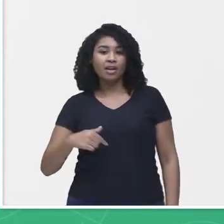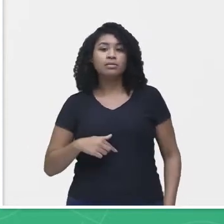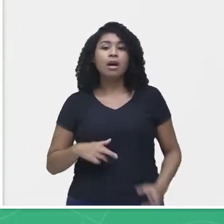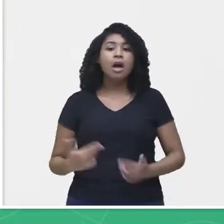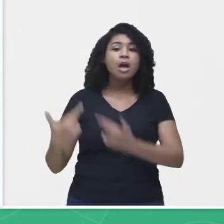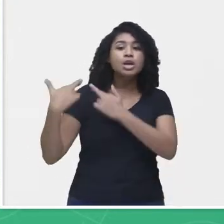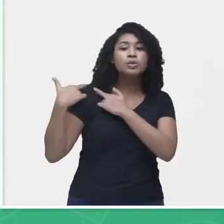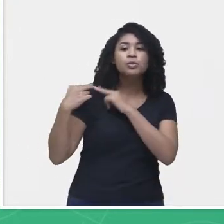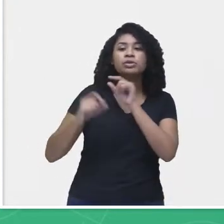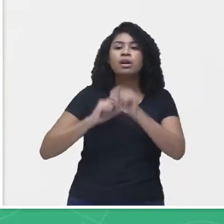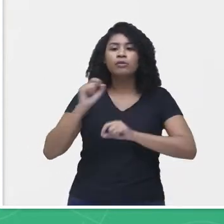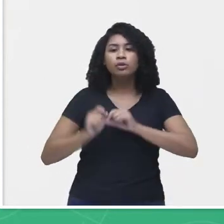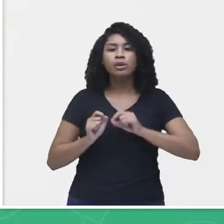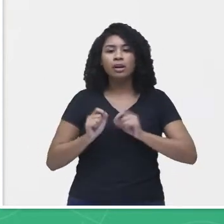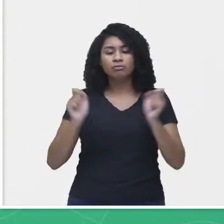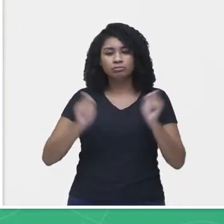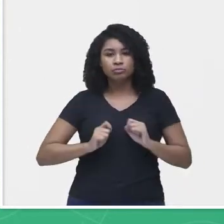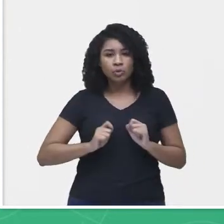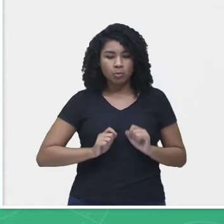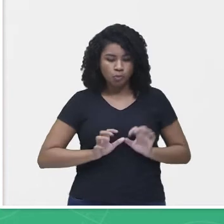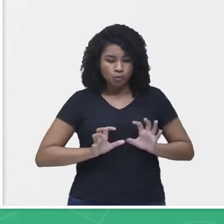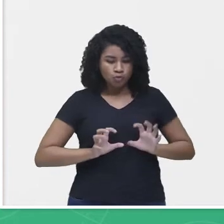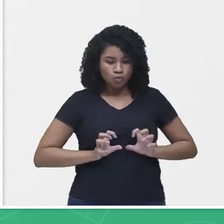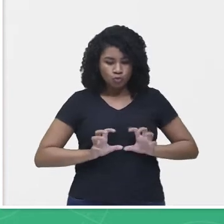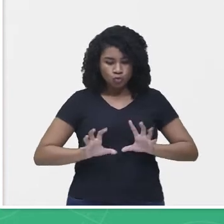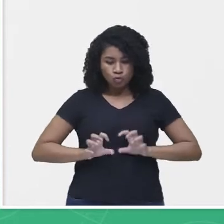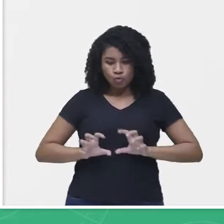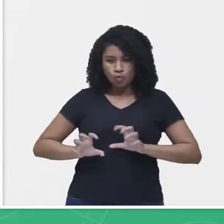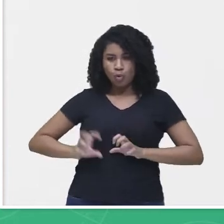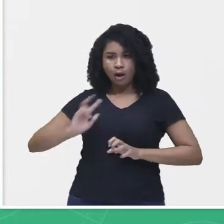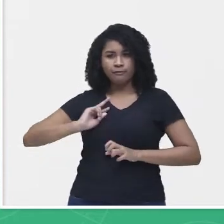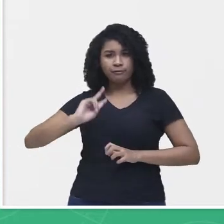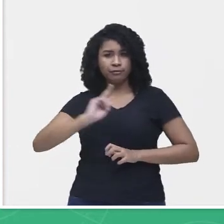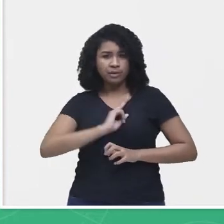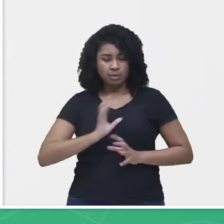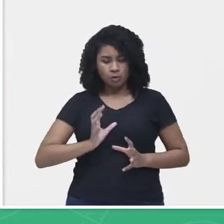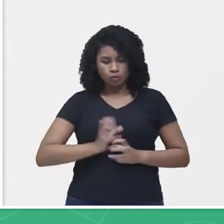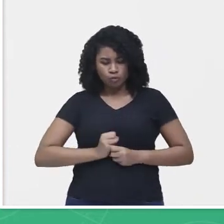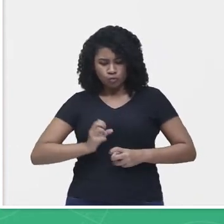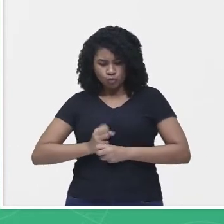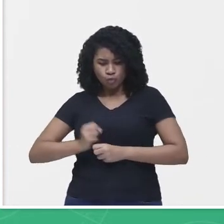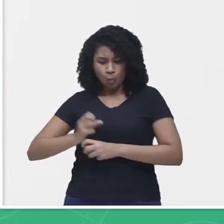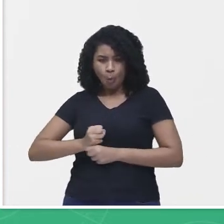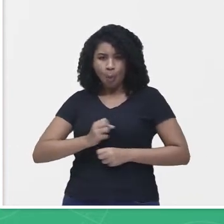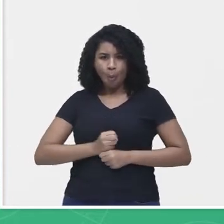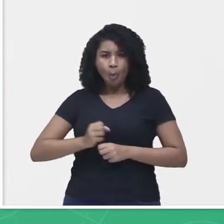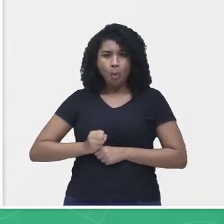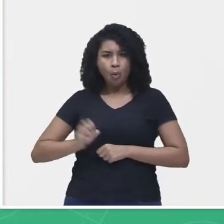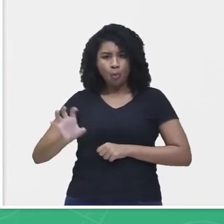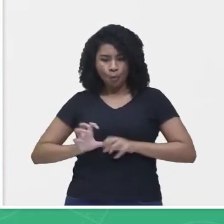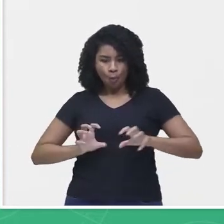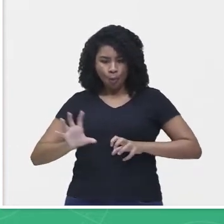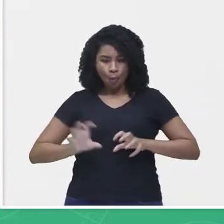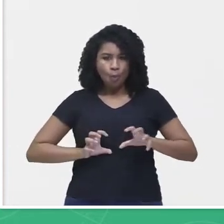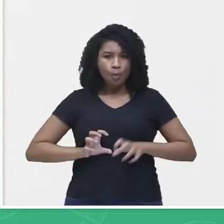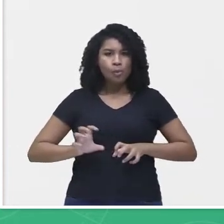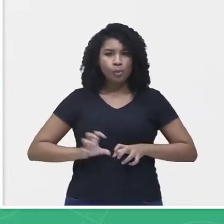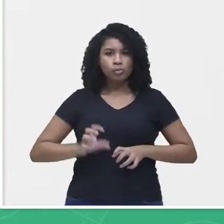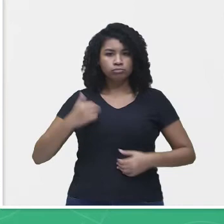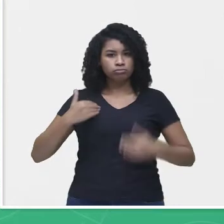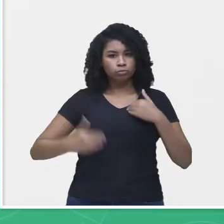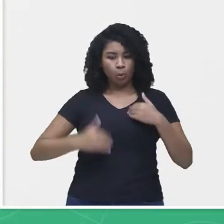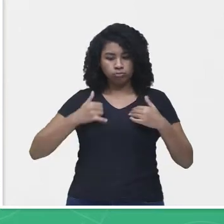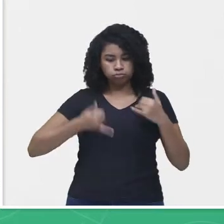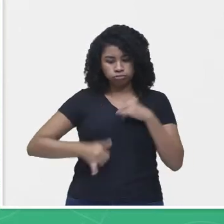responsáveis pela absorção da maioria dos nutrientes, que é o que ocorre no intestino delgado. No intestino delgado,